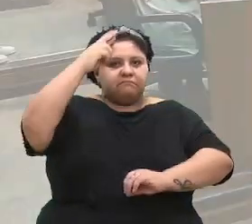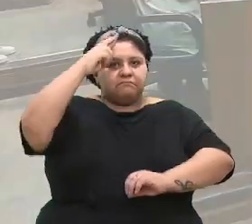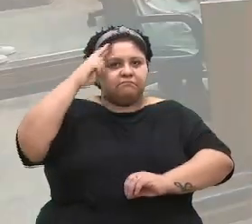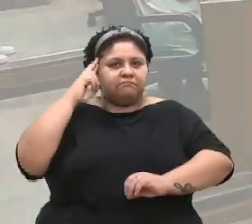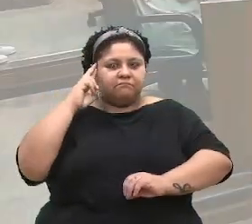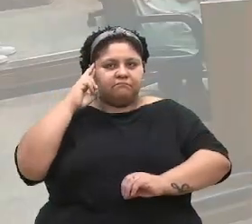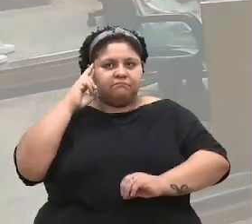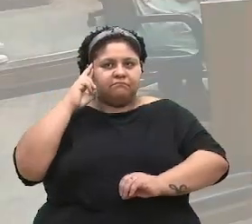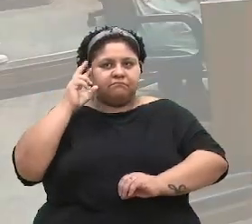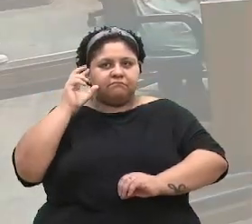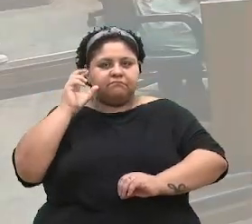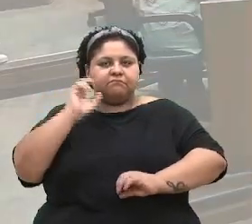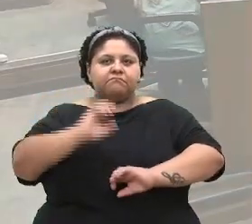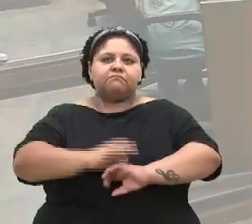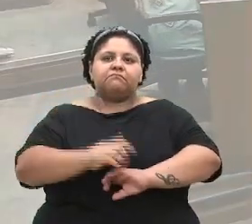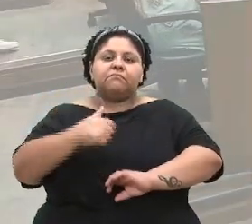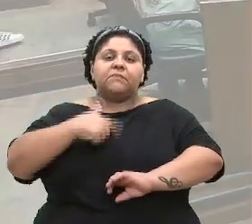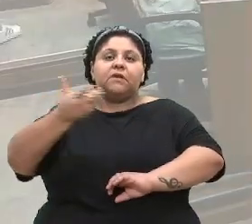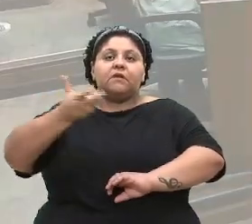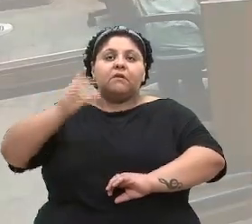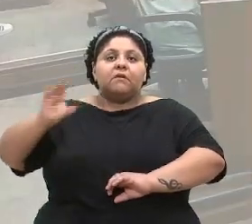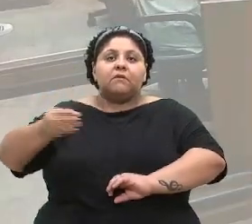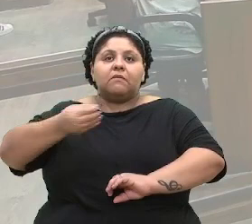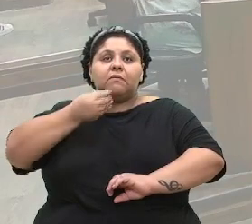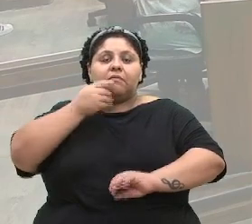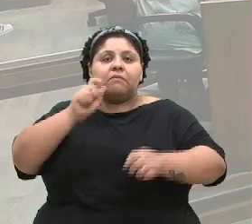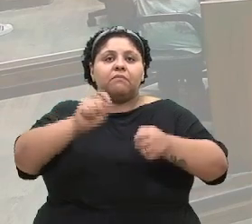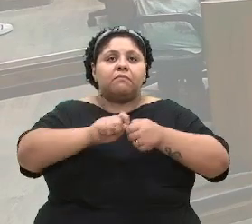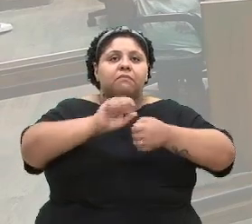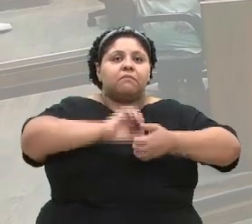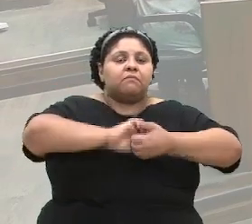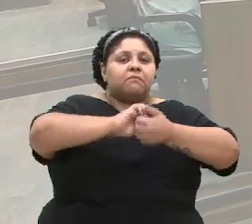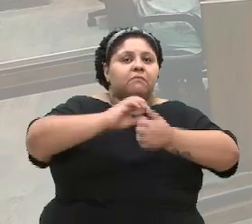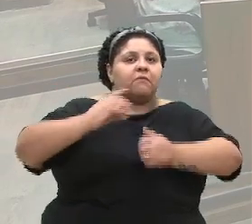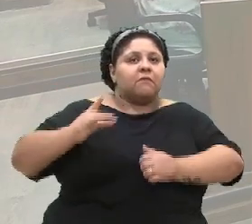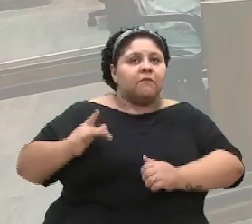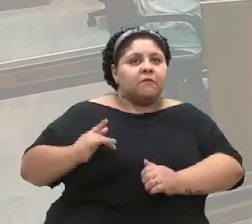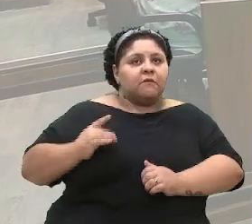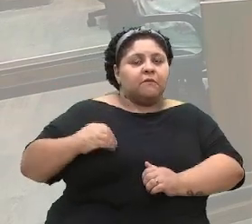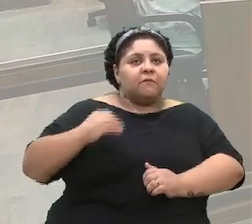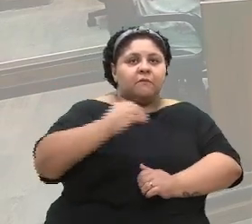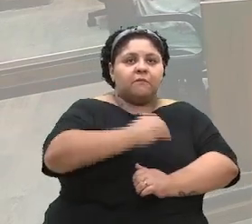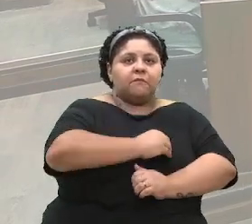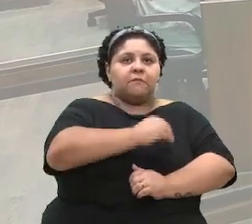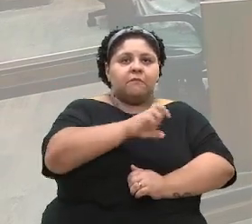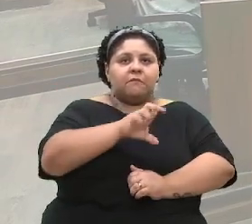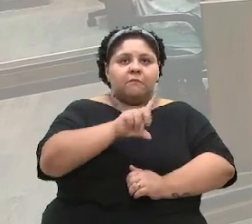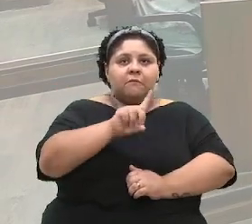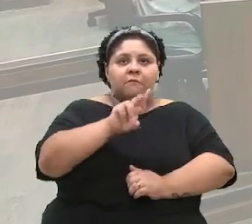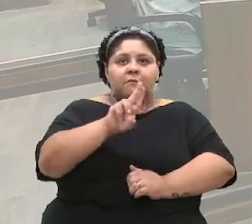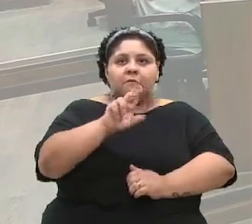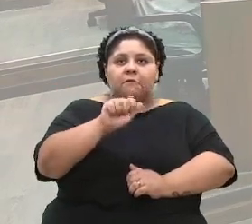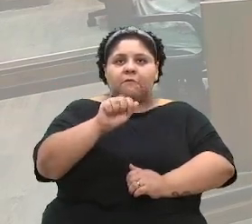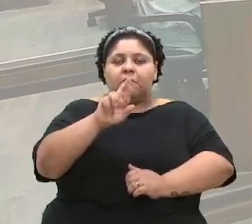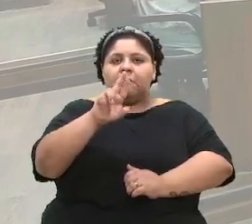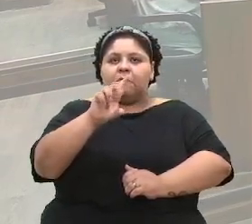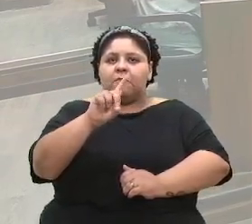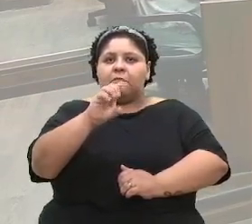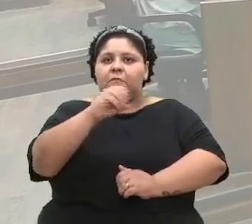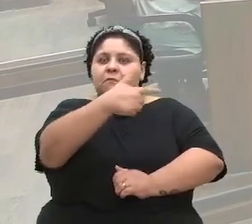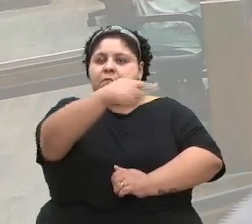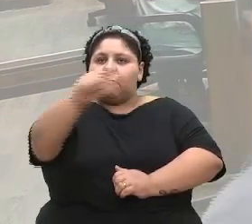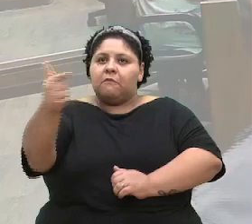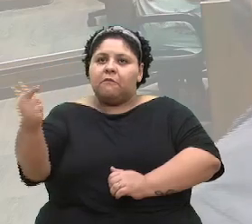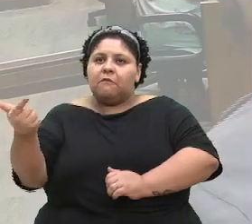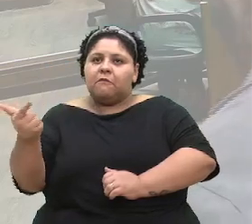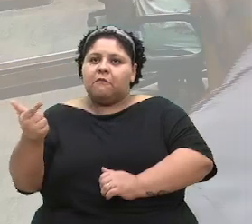o seu raciocínio, vereador, eu quero aproveitar e fazer uma saudação ao doutor Eduardo, aos demais colegas, Luciano, Fernanda, nosso médico da